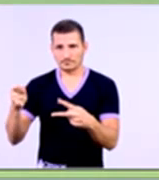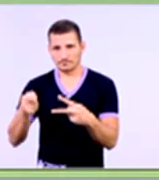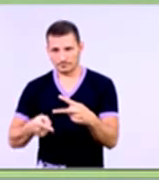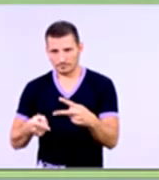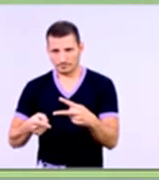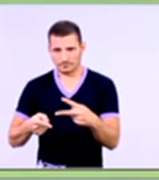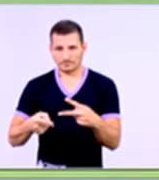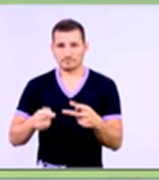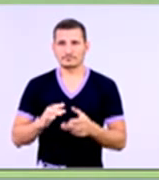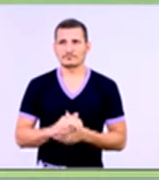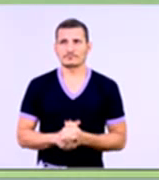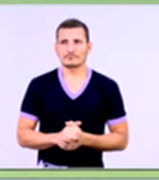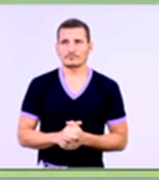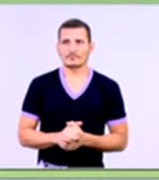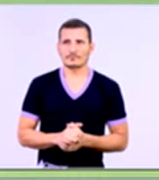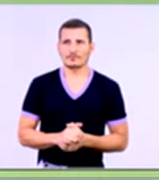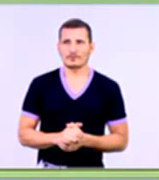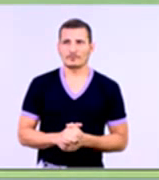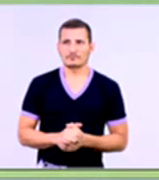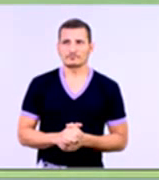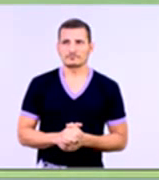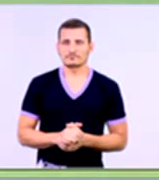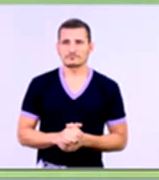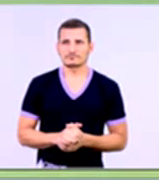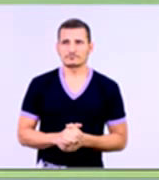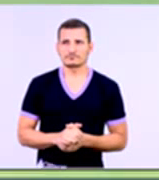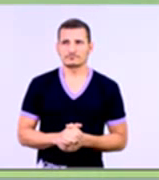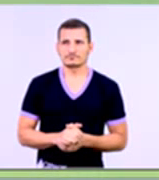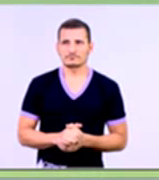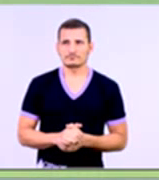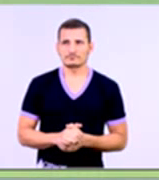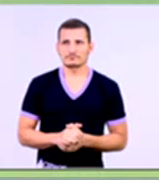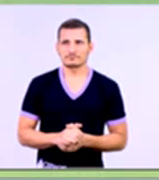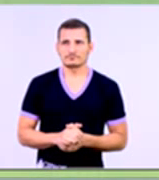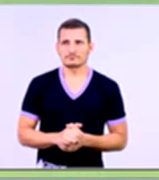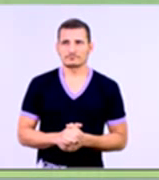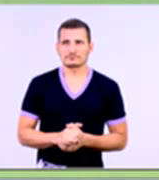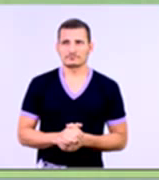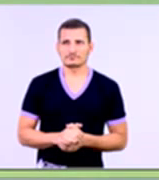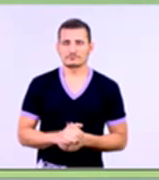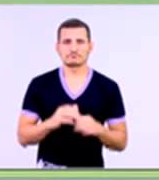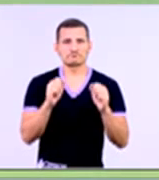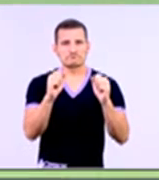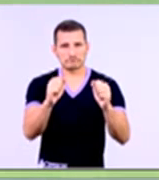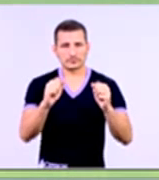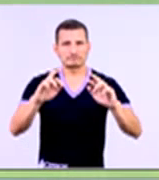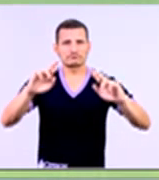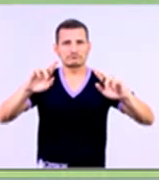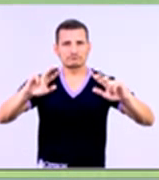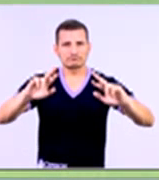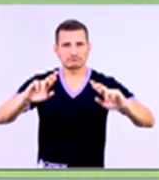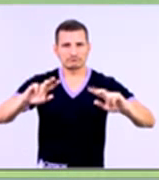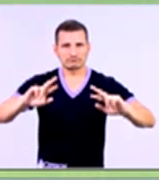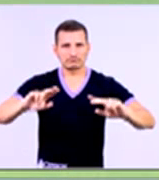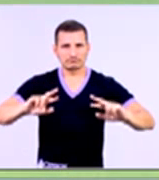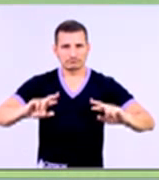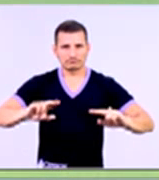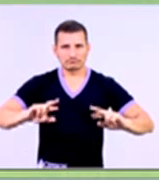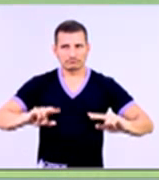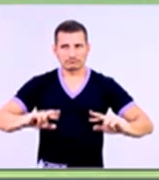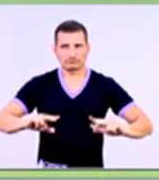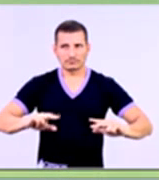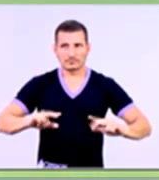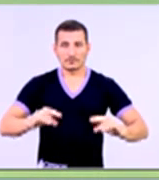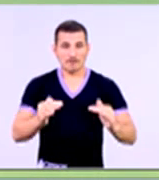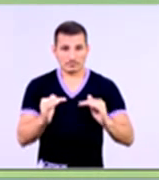sucessivamente. Nós podemos então, dessa forma, formar diversas cadeias de informação. Aqui embaixo nós temos